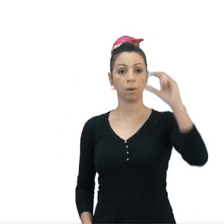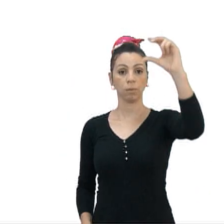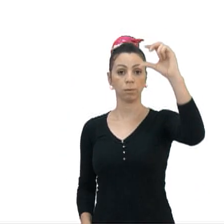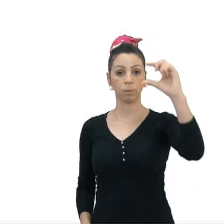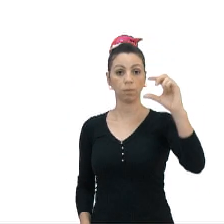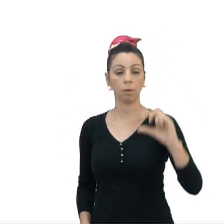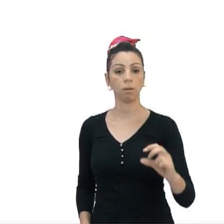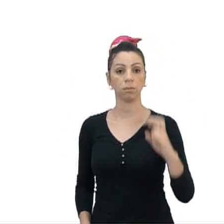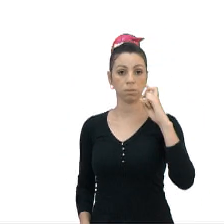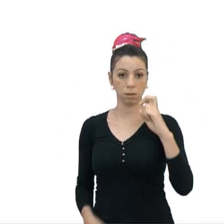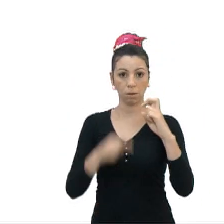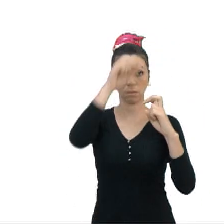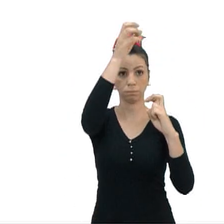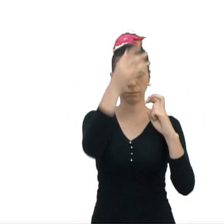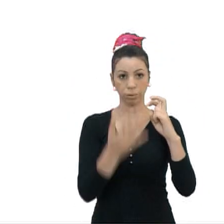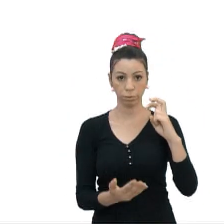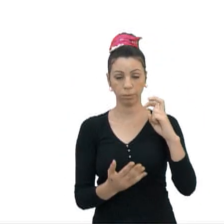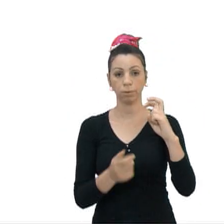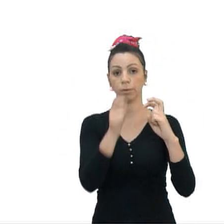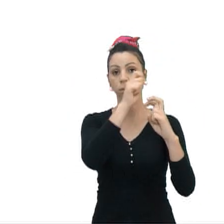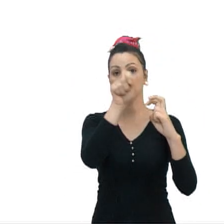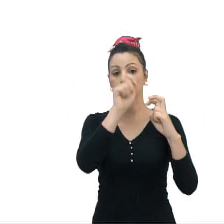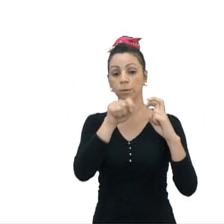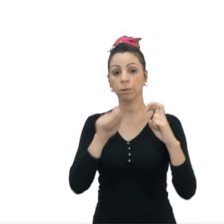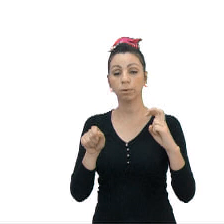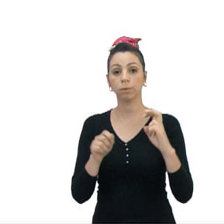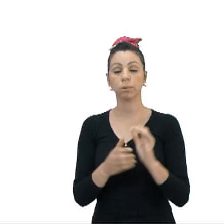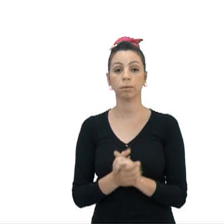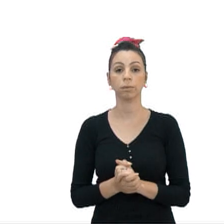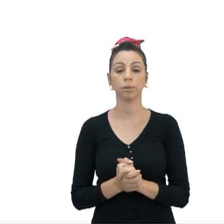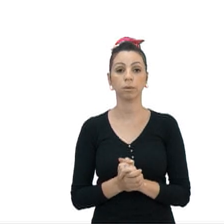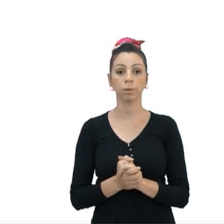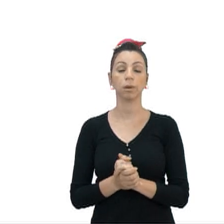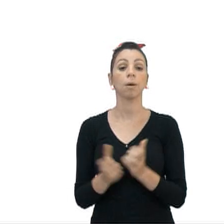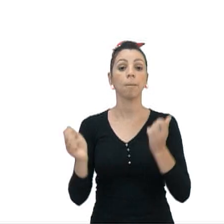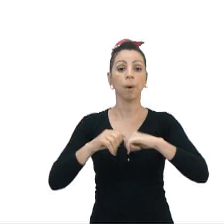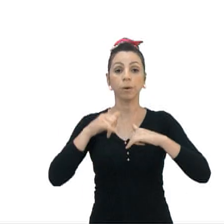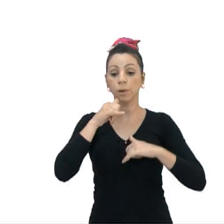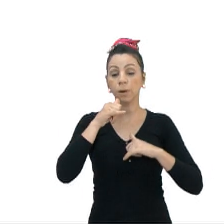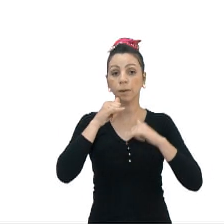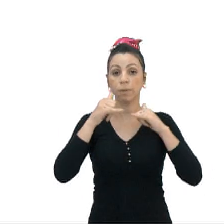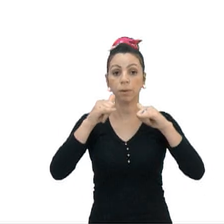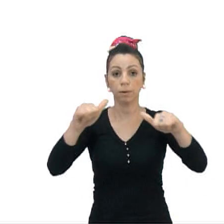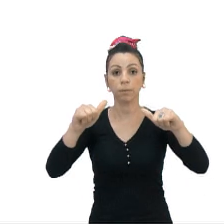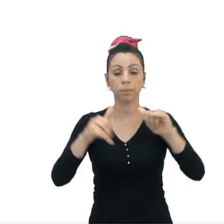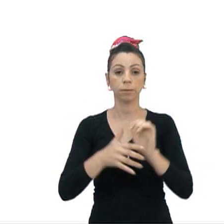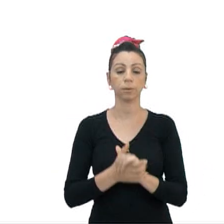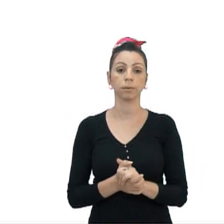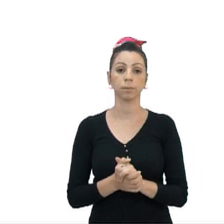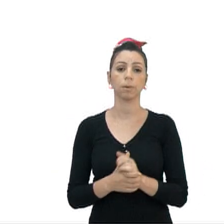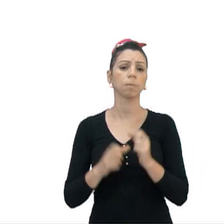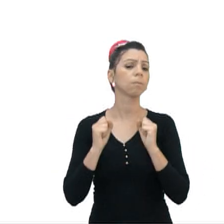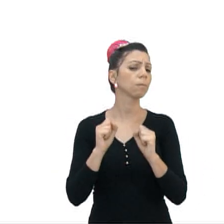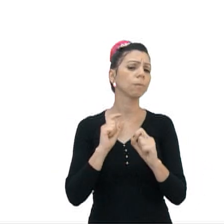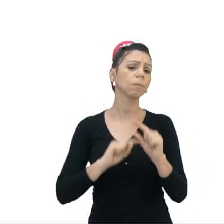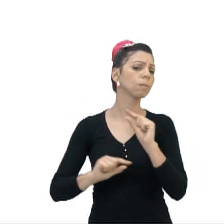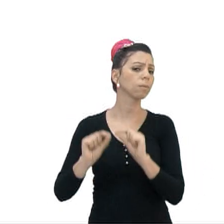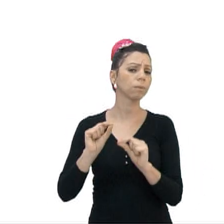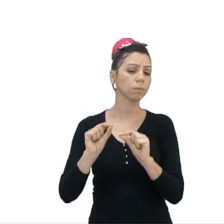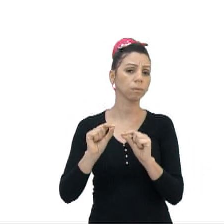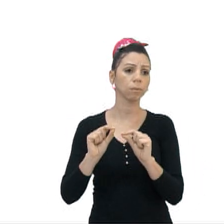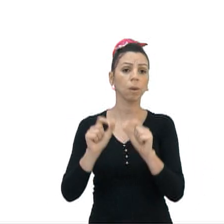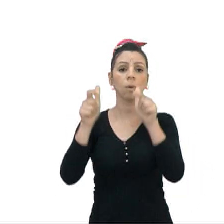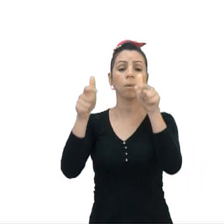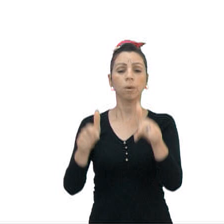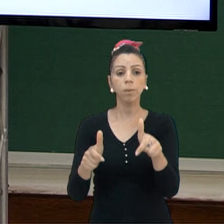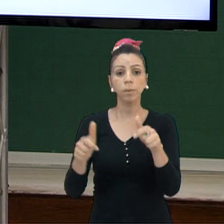espaços. Escreva para cada um deles uma possível publicidade, mas essa publicidade vai ser de onde? Aí,